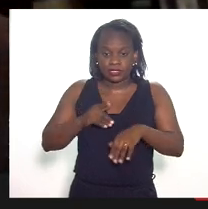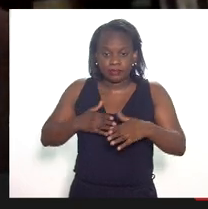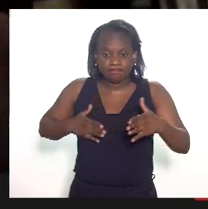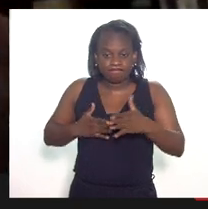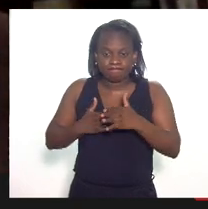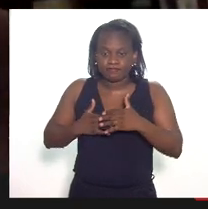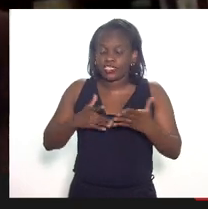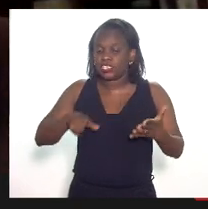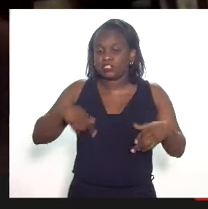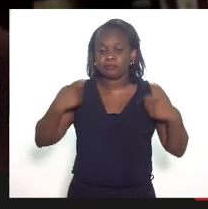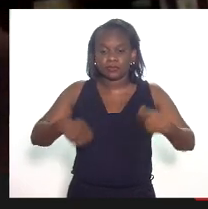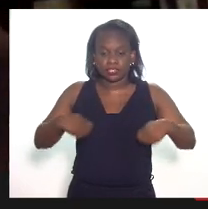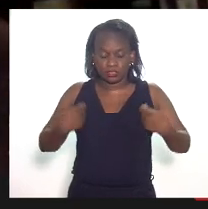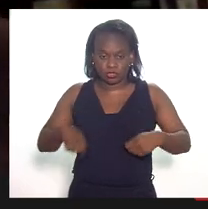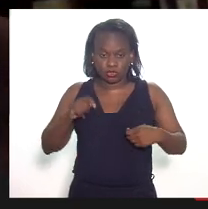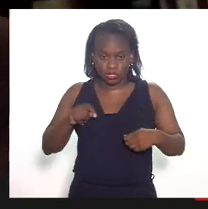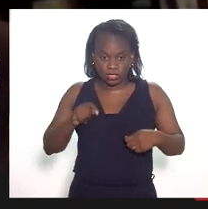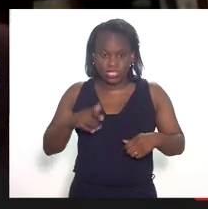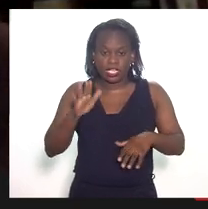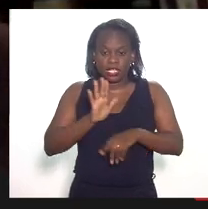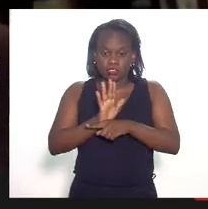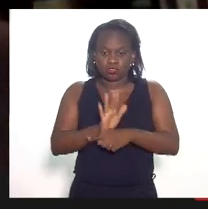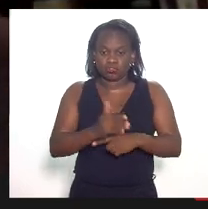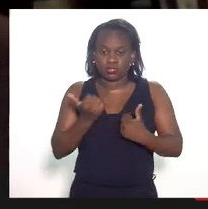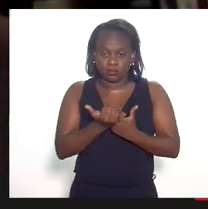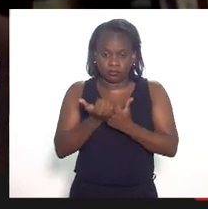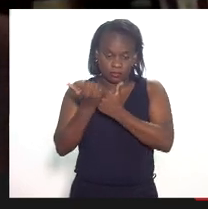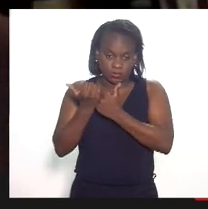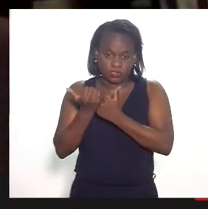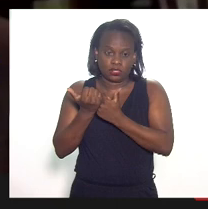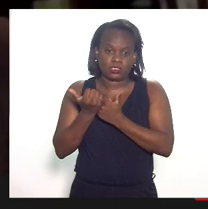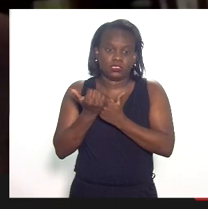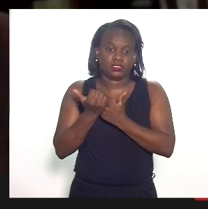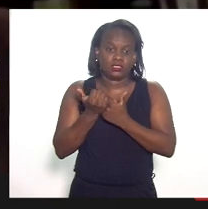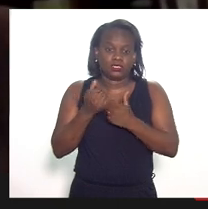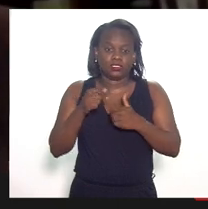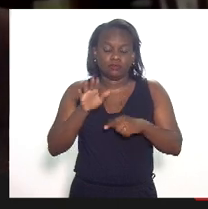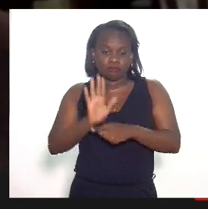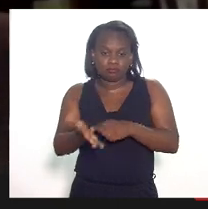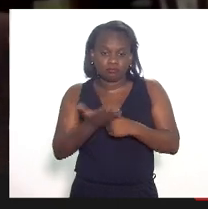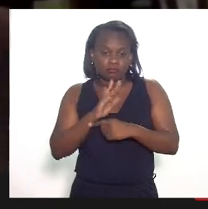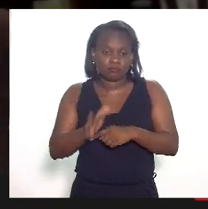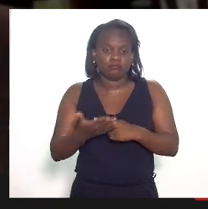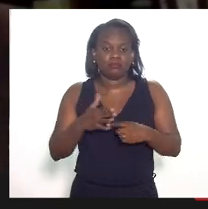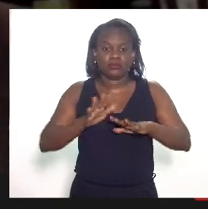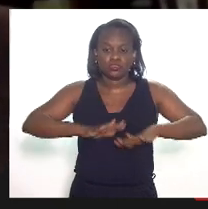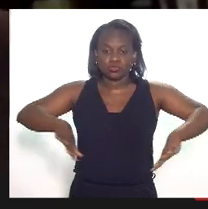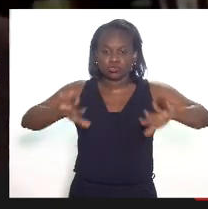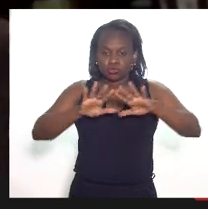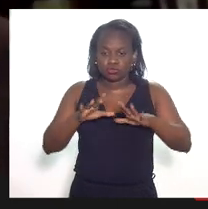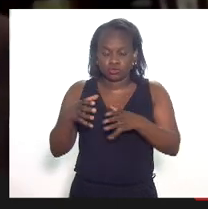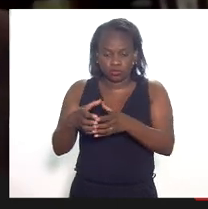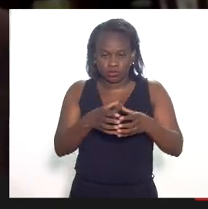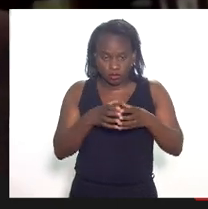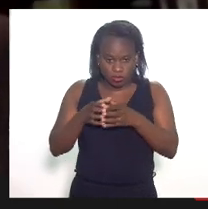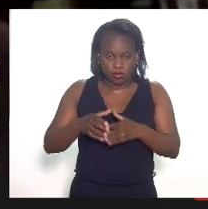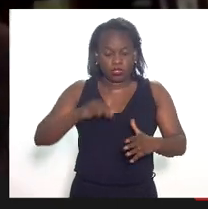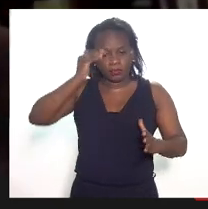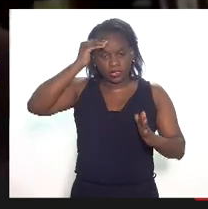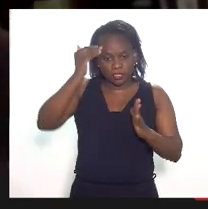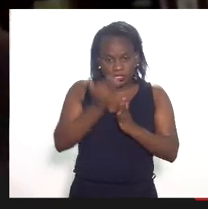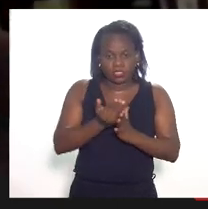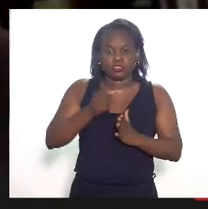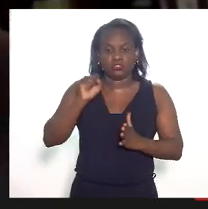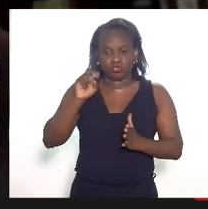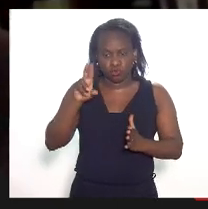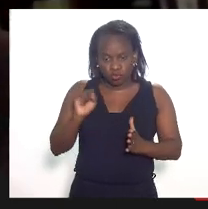e a gente precisa dar suporte agora a nível de cooperação entre todos os entes, né, obedecendo realmente o